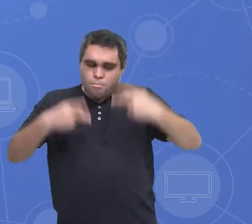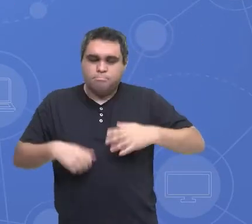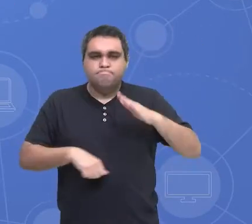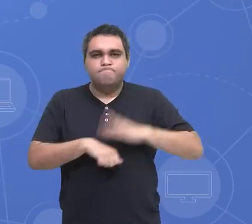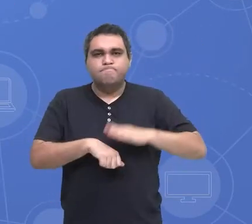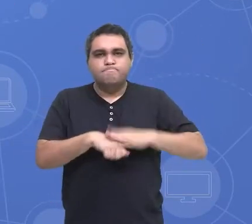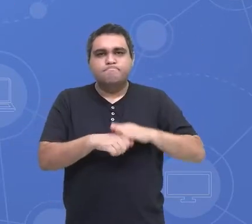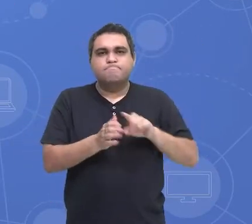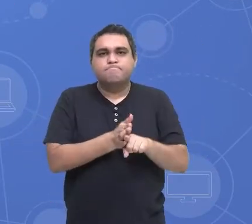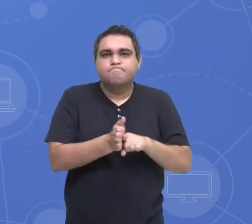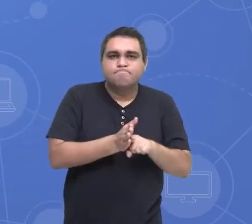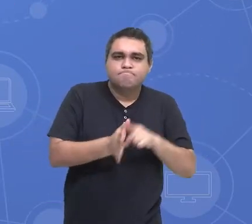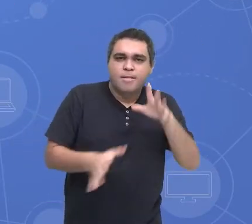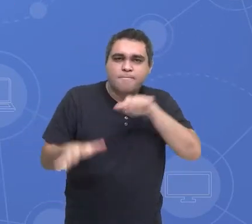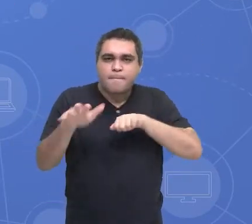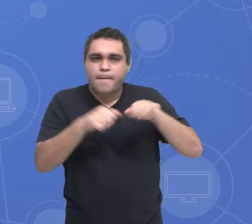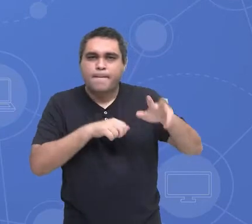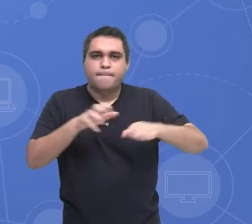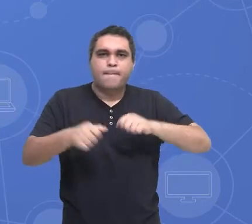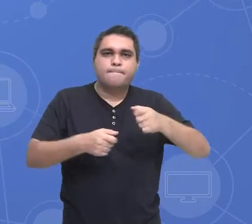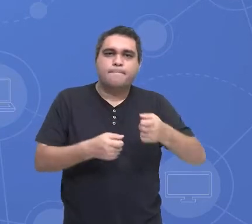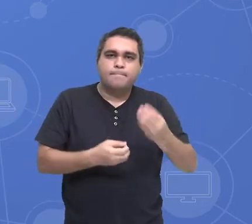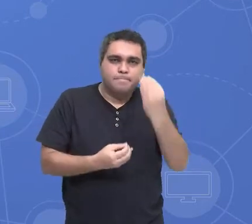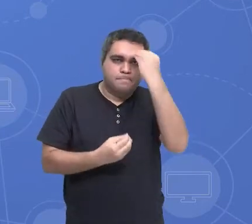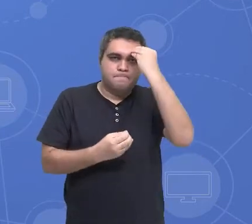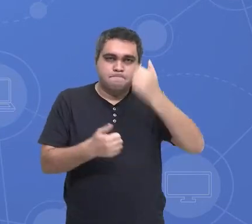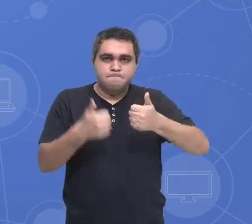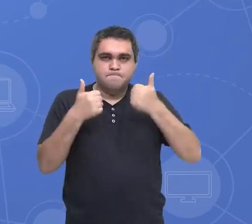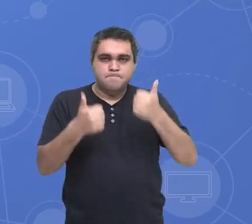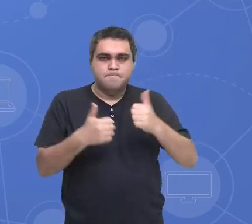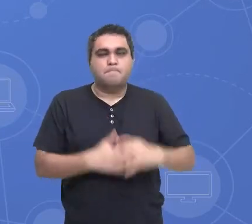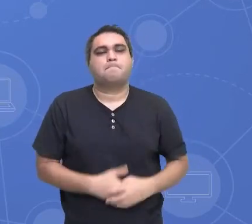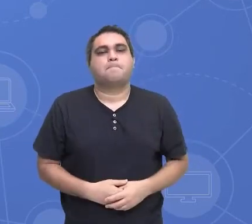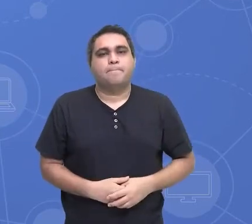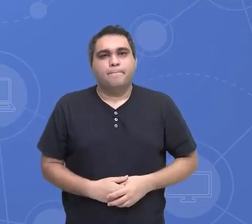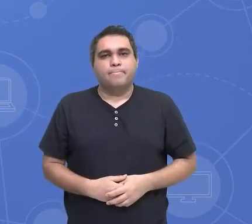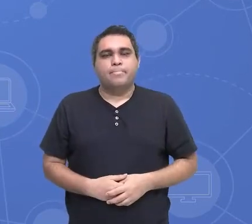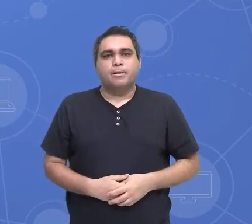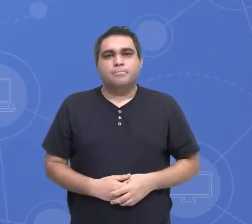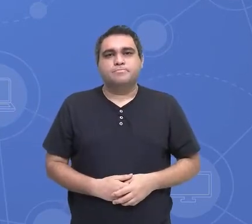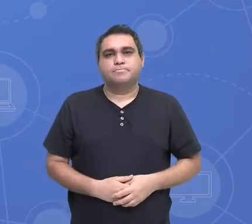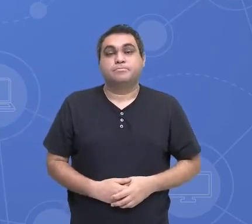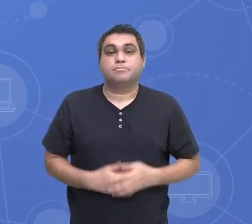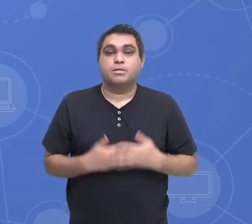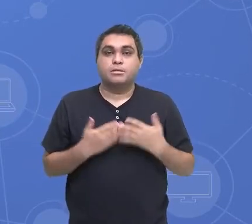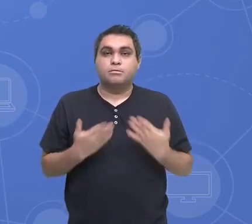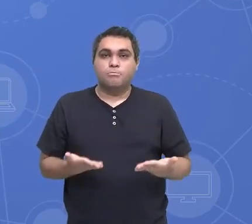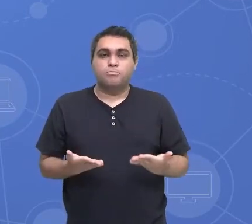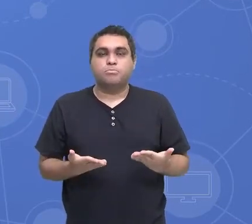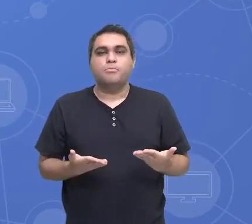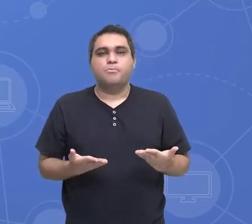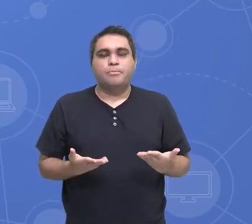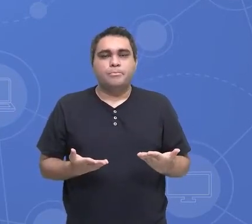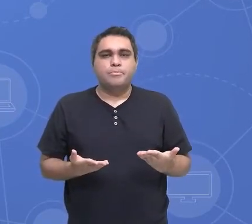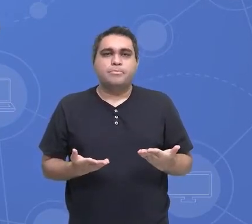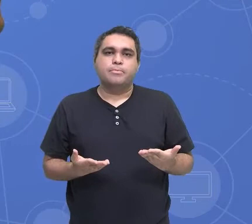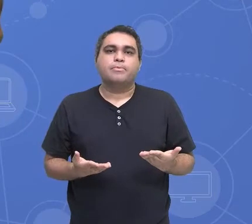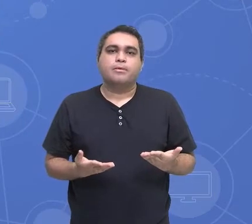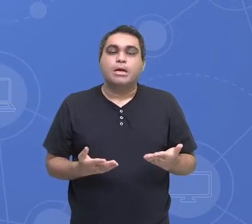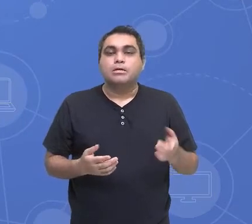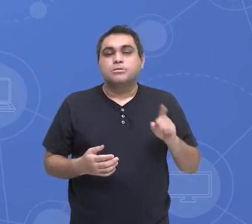o teocentrismo. Então, sai o teocentrismo, entra o antropocentrismo, ok? Muito bem. Então,